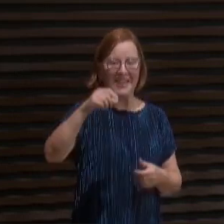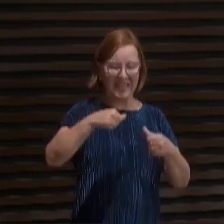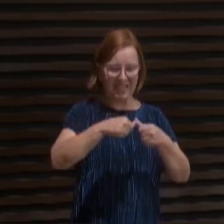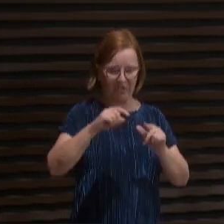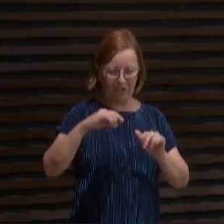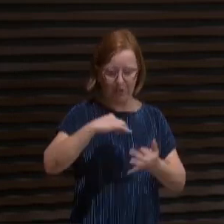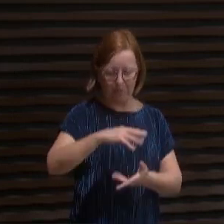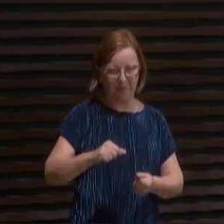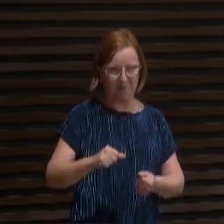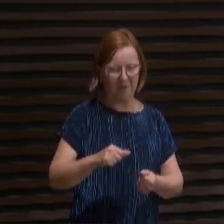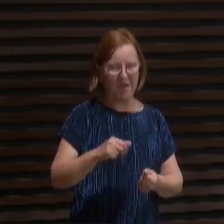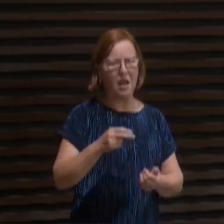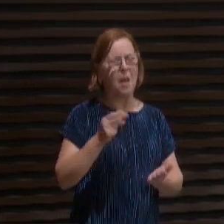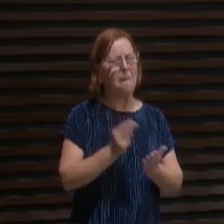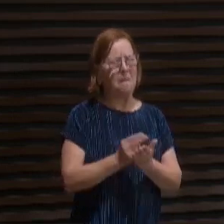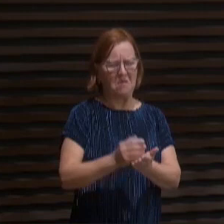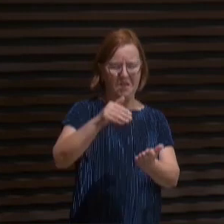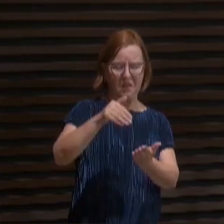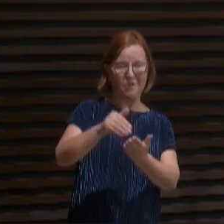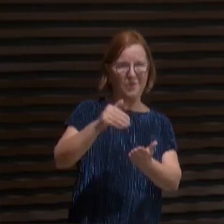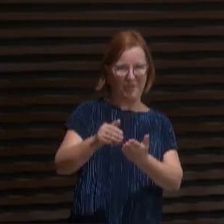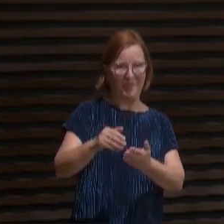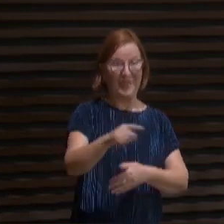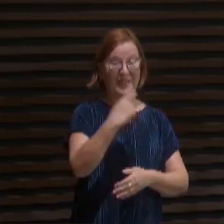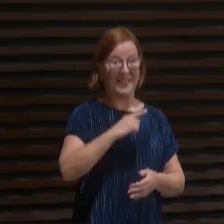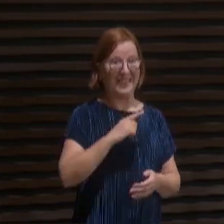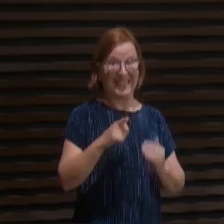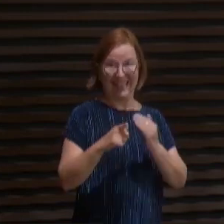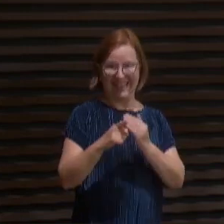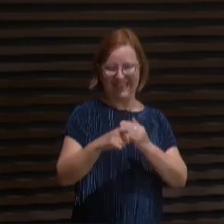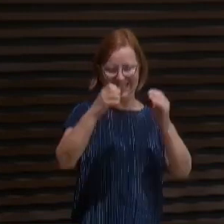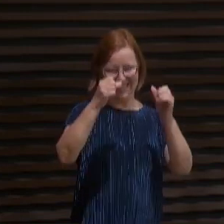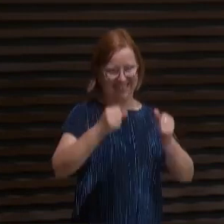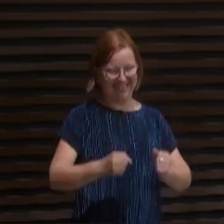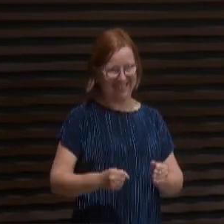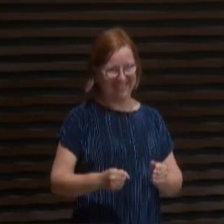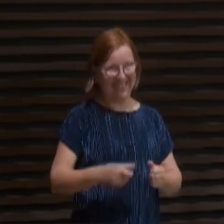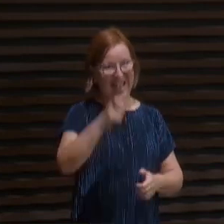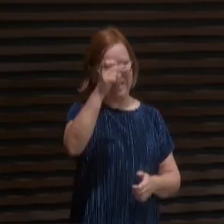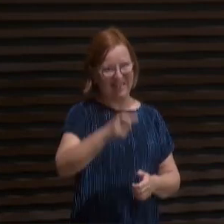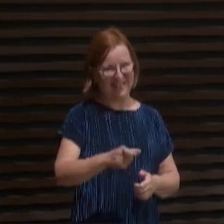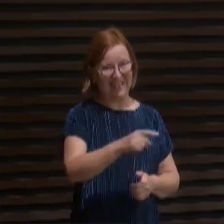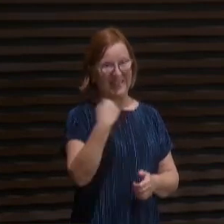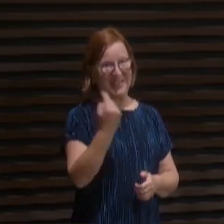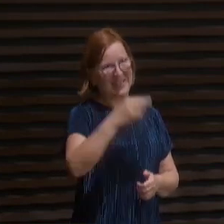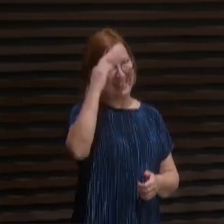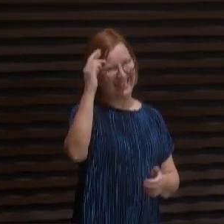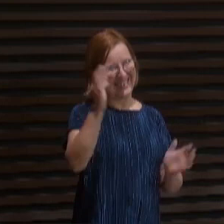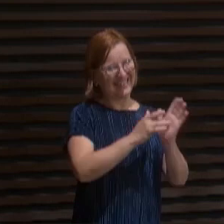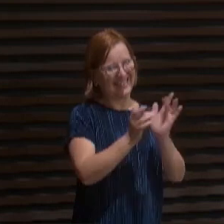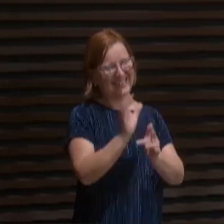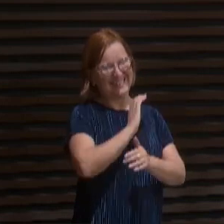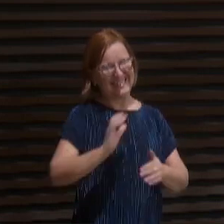Mesmo que sejam expulsos, nós temos uma arma poderosa, que é a pessoa de nosso Senhor Jesus Cristo. É